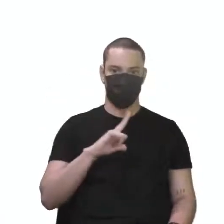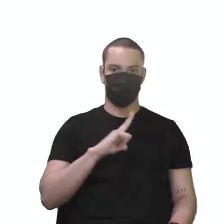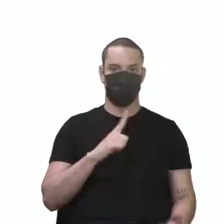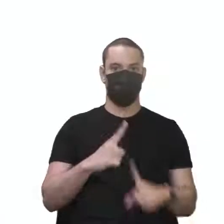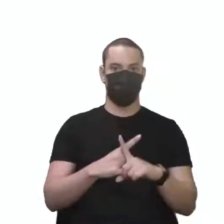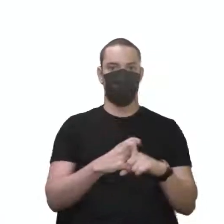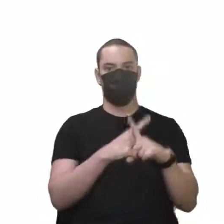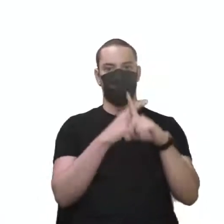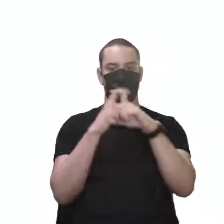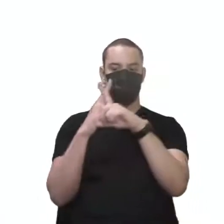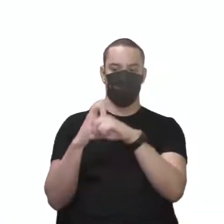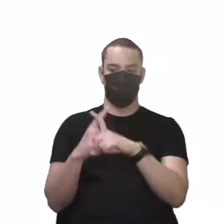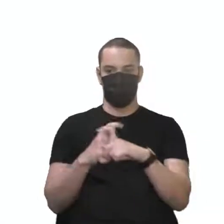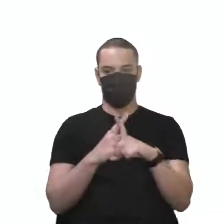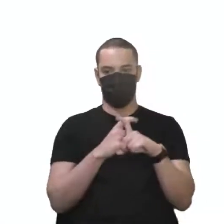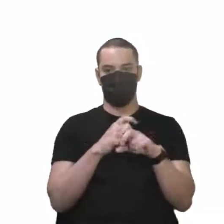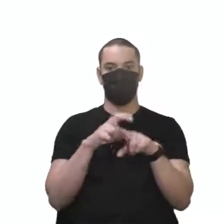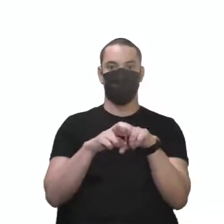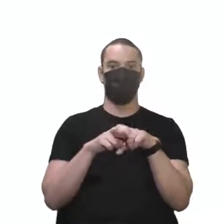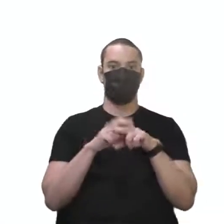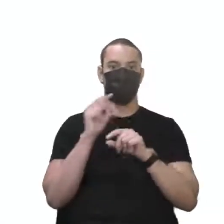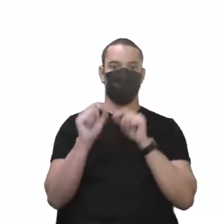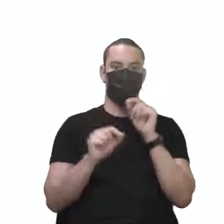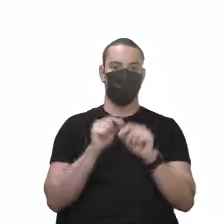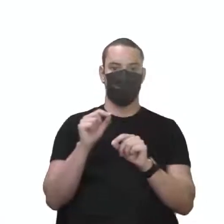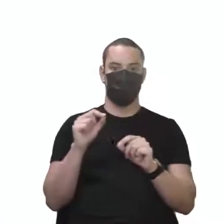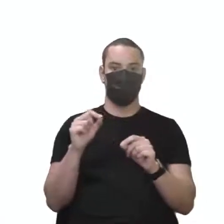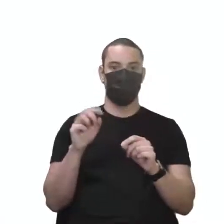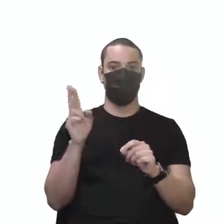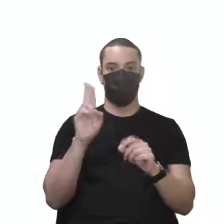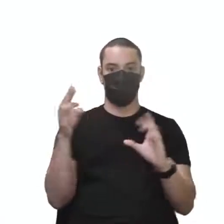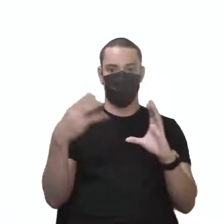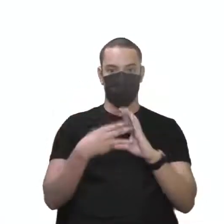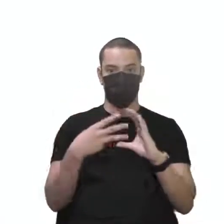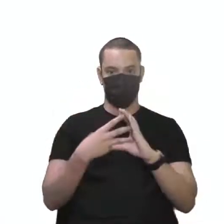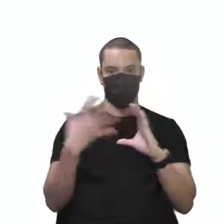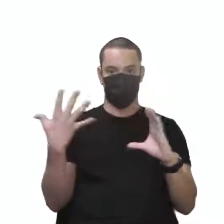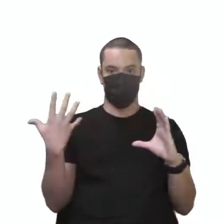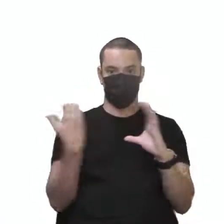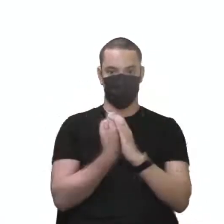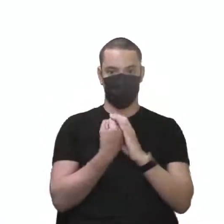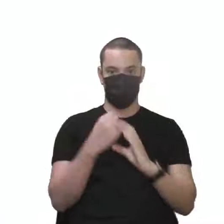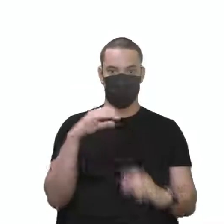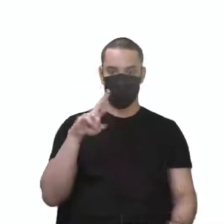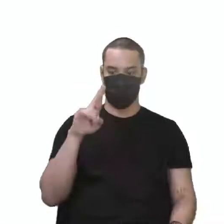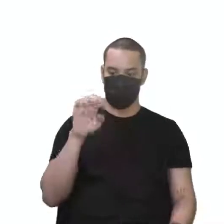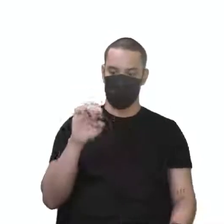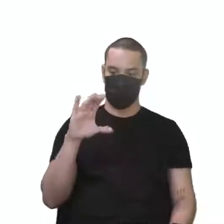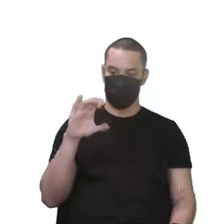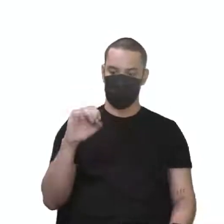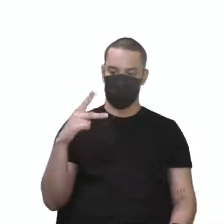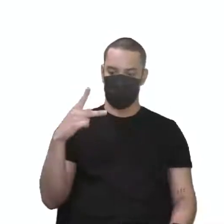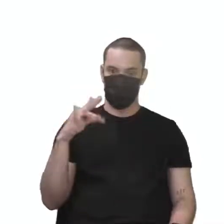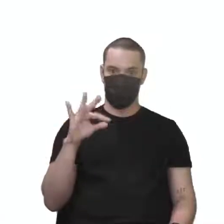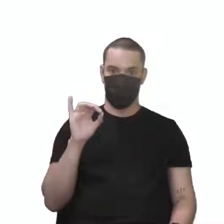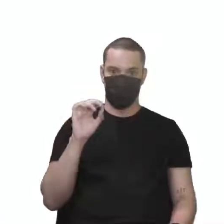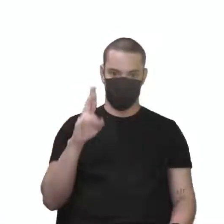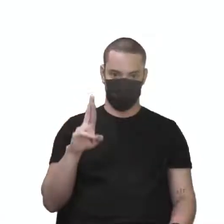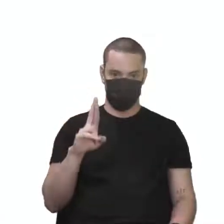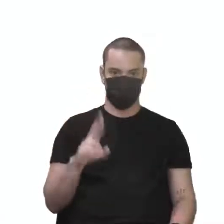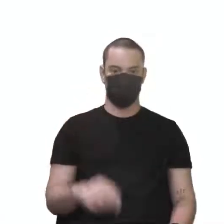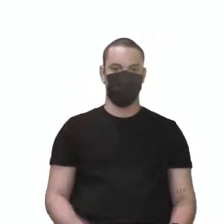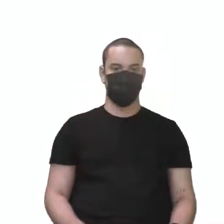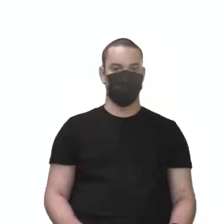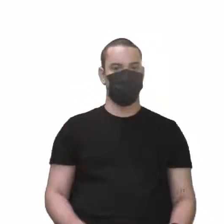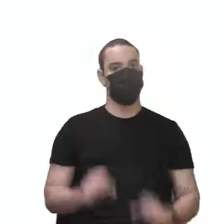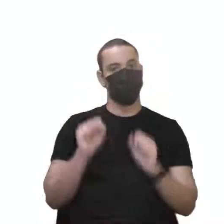cromossomal, certo? E ela é chamada de bactéria receptora ou cromossomo receptor porque está falando do cromossomo que está dentro da bactéria, tá